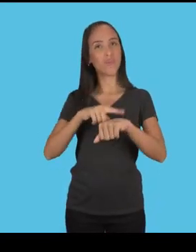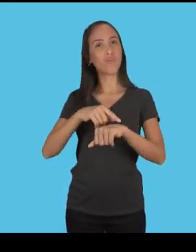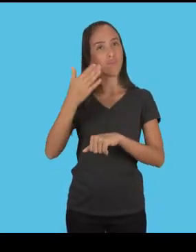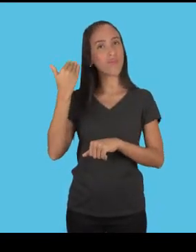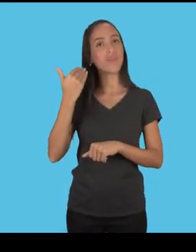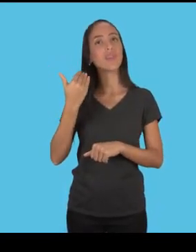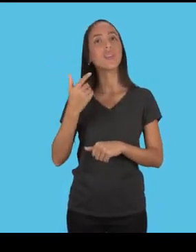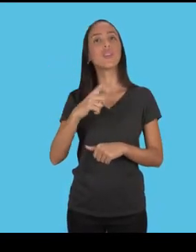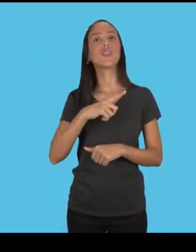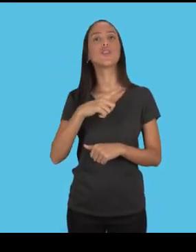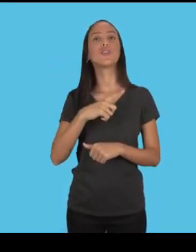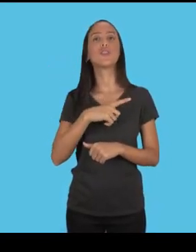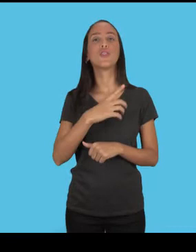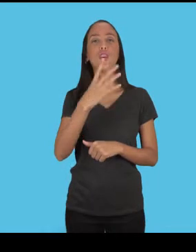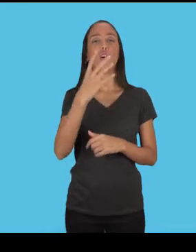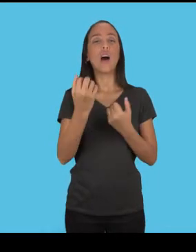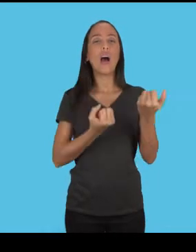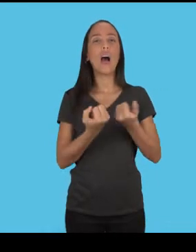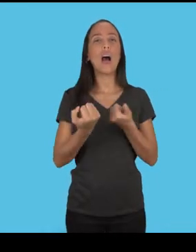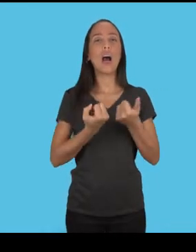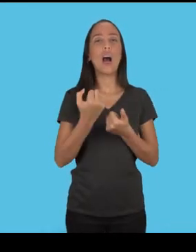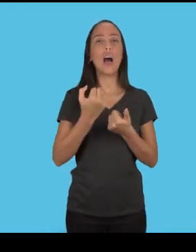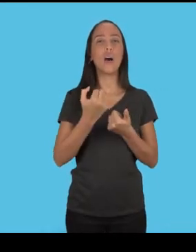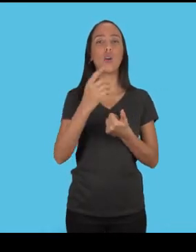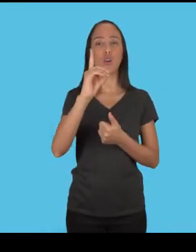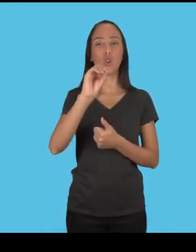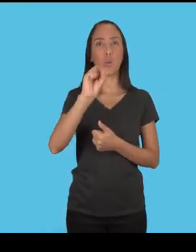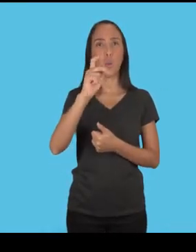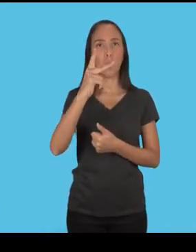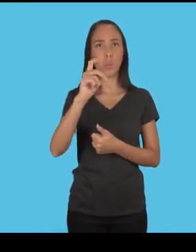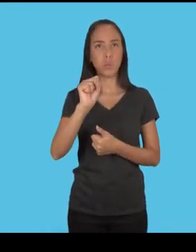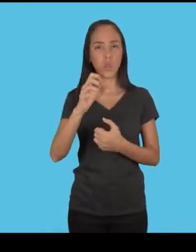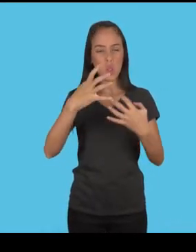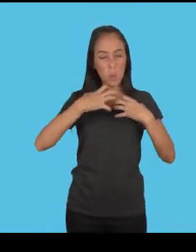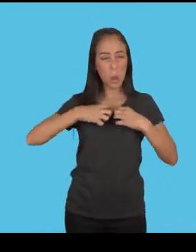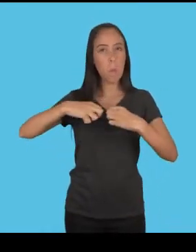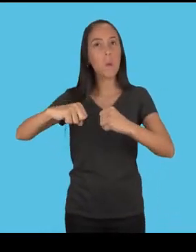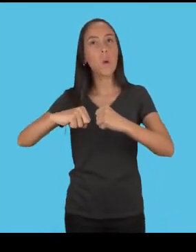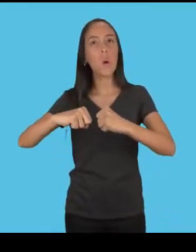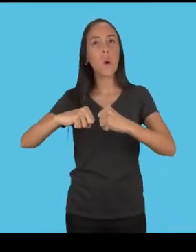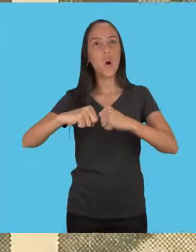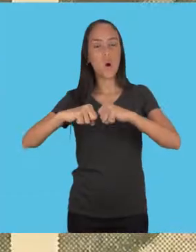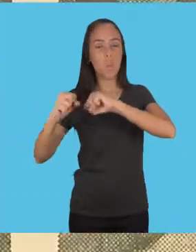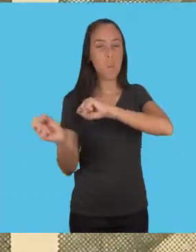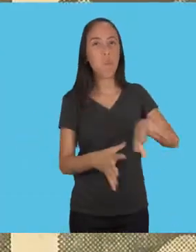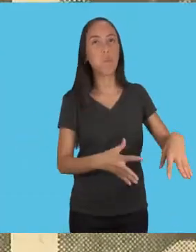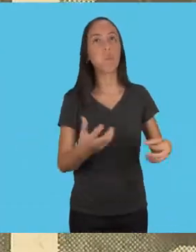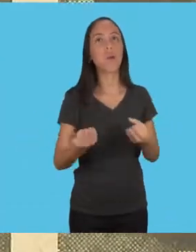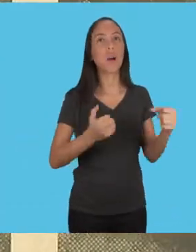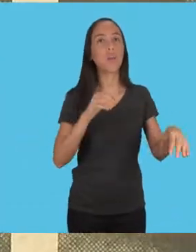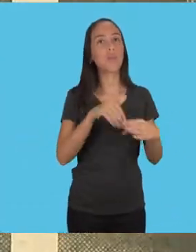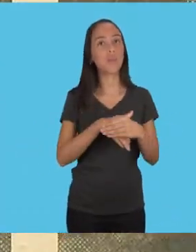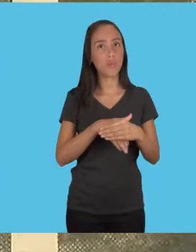e tinha uma perua do DOPS, eles me pegaram, jogaram na perua.